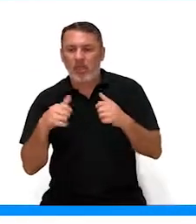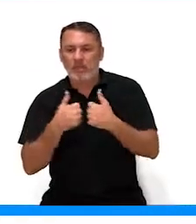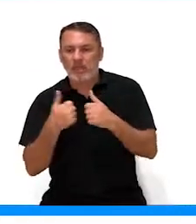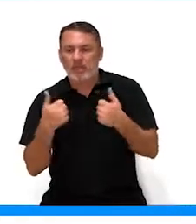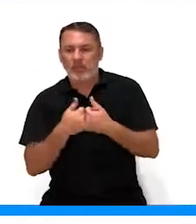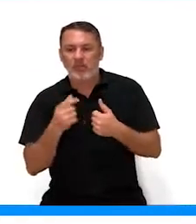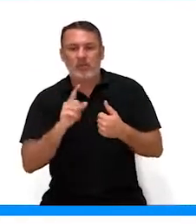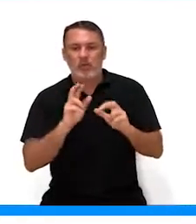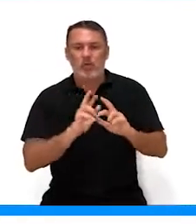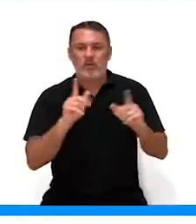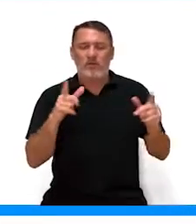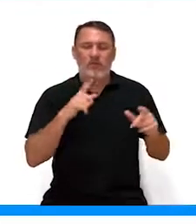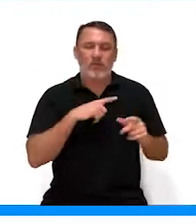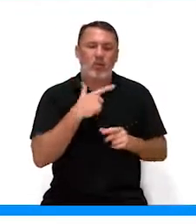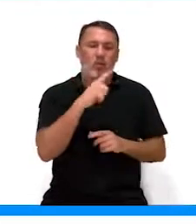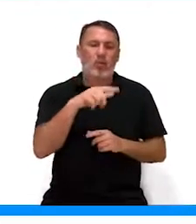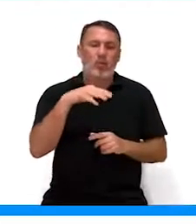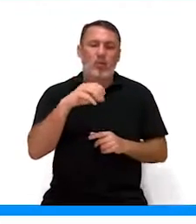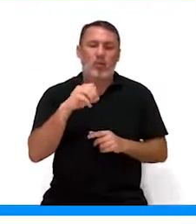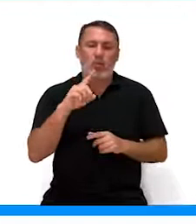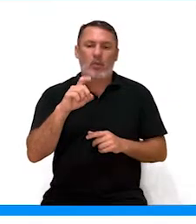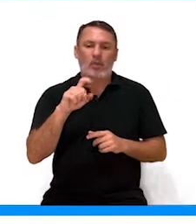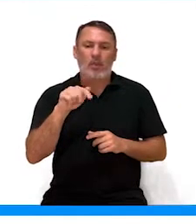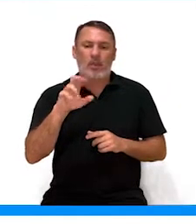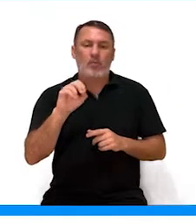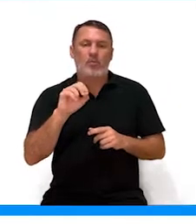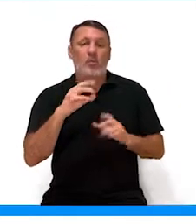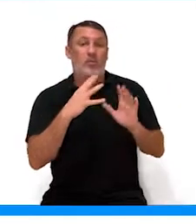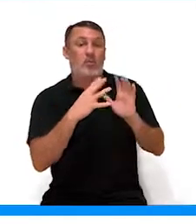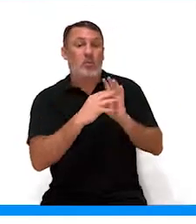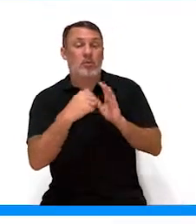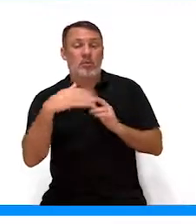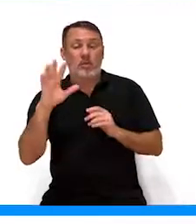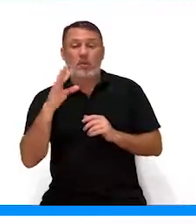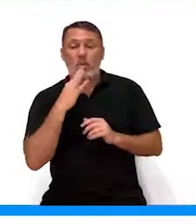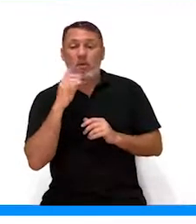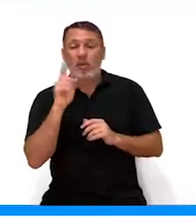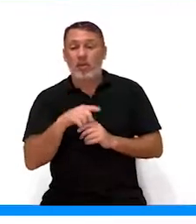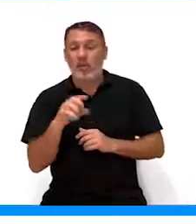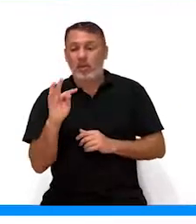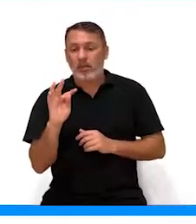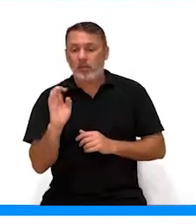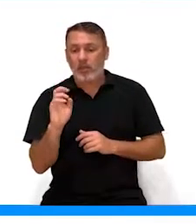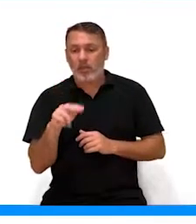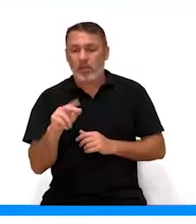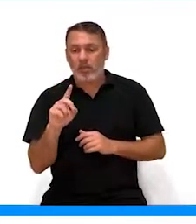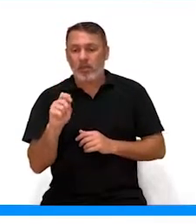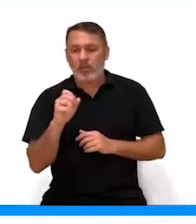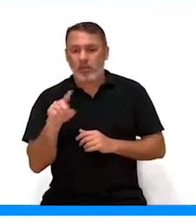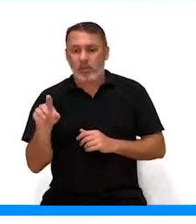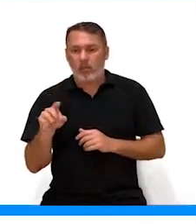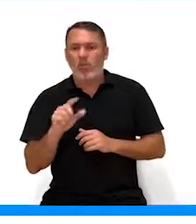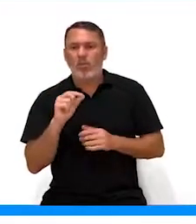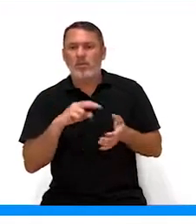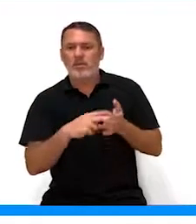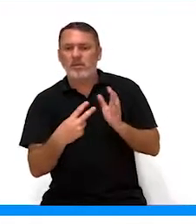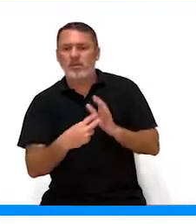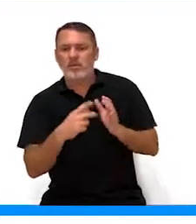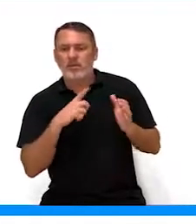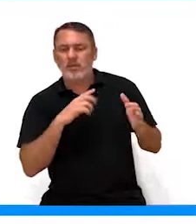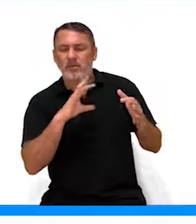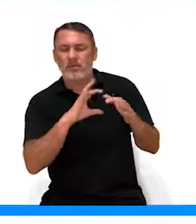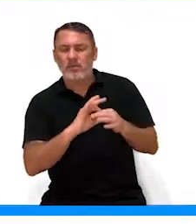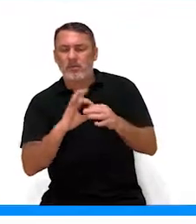porém pouca elasticidade, diferente do não modelado. O exemplo mais clássico que a gente tem são os tendões. O que é